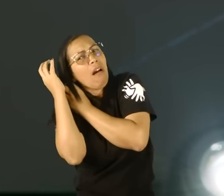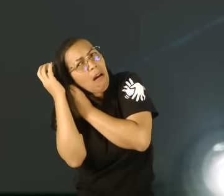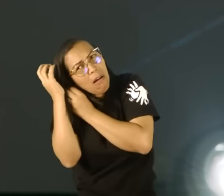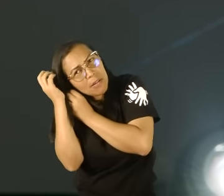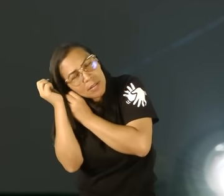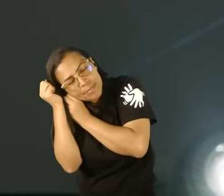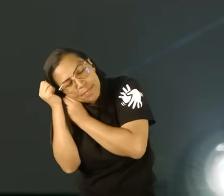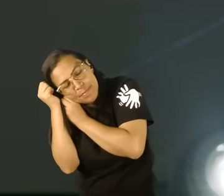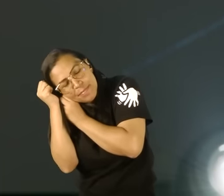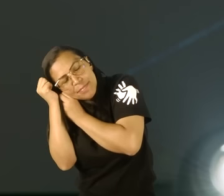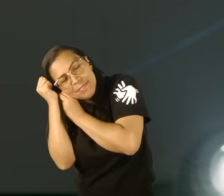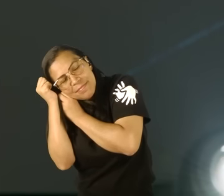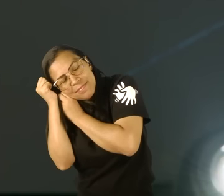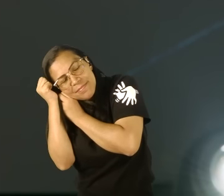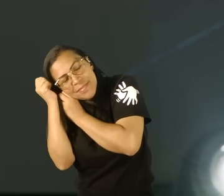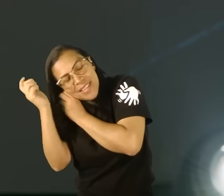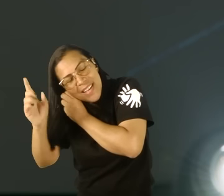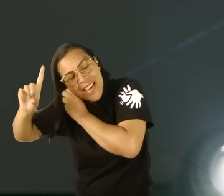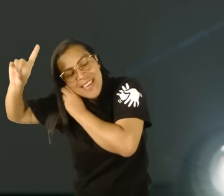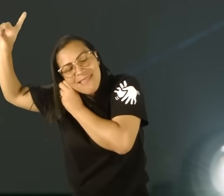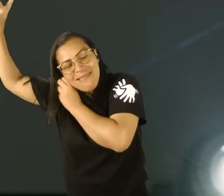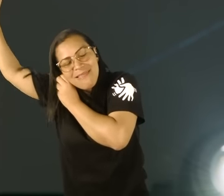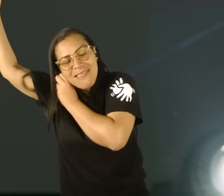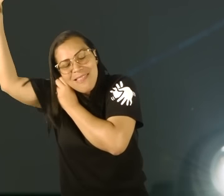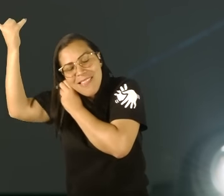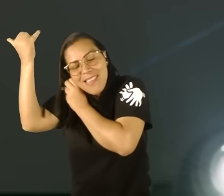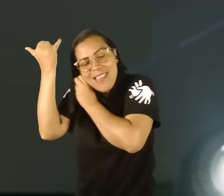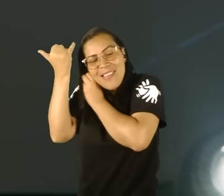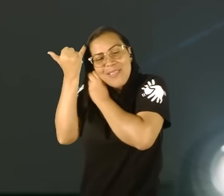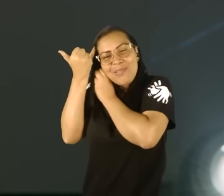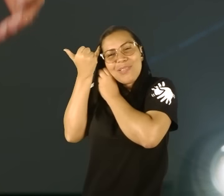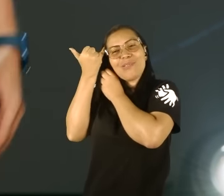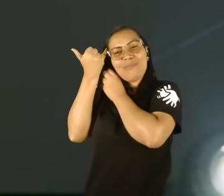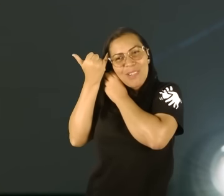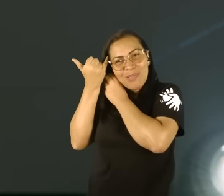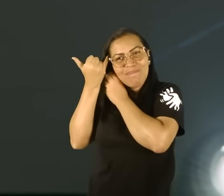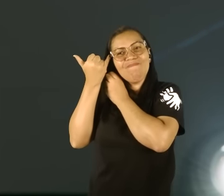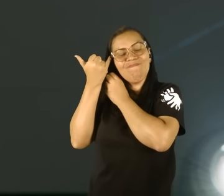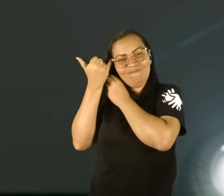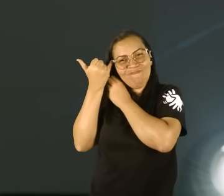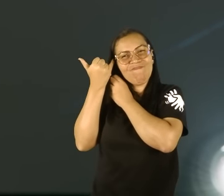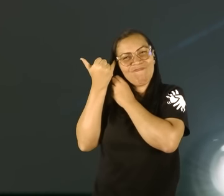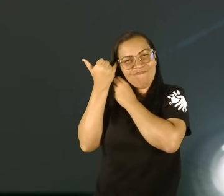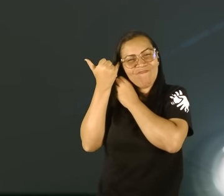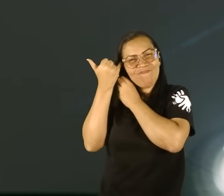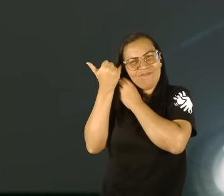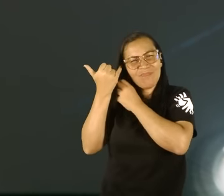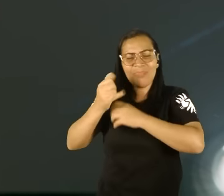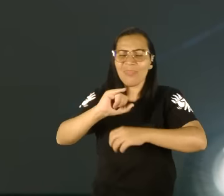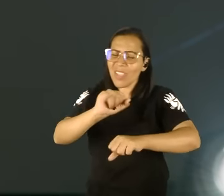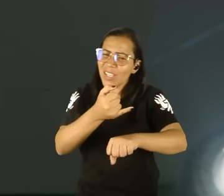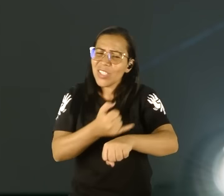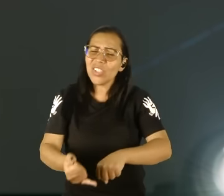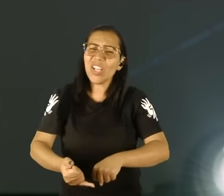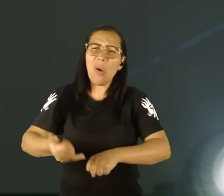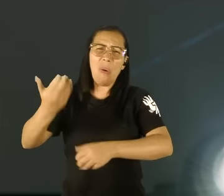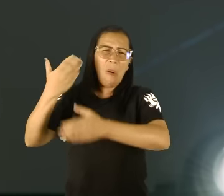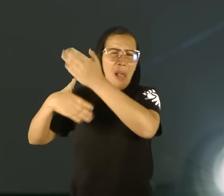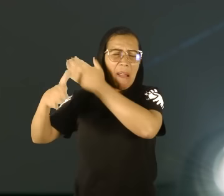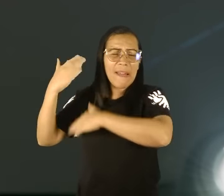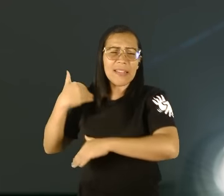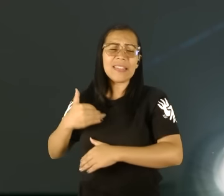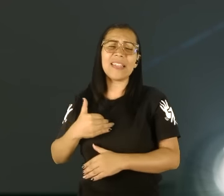rastro de insanidade, olha o rastro de decisões equivocadas. Quanto mais quilômetros você vai